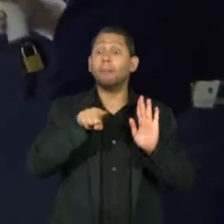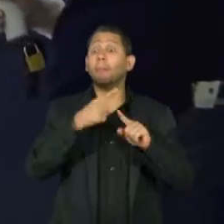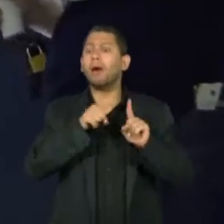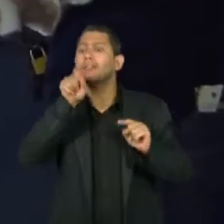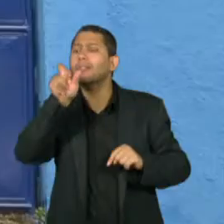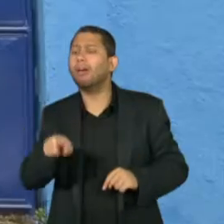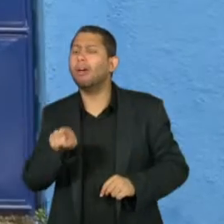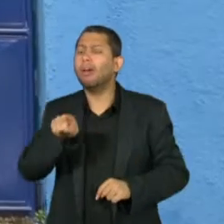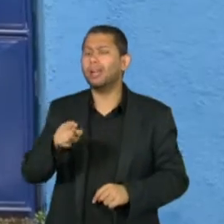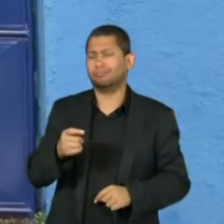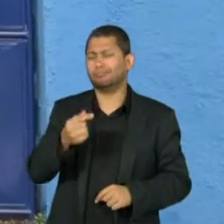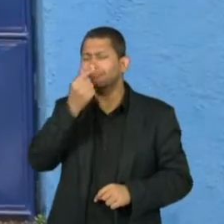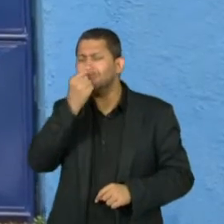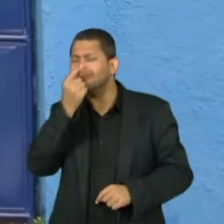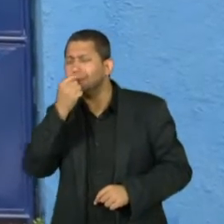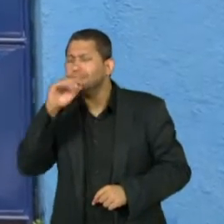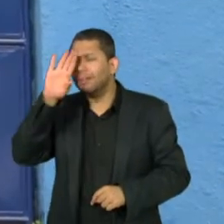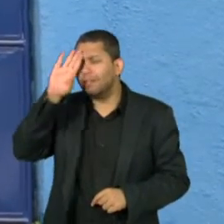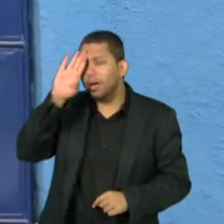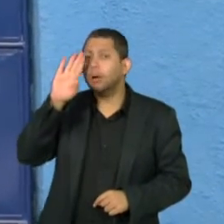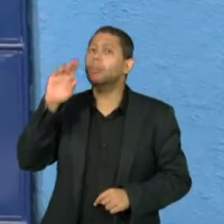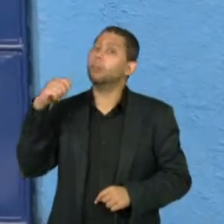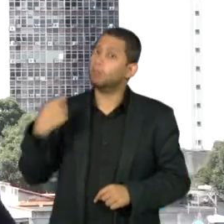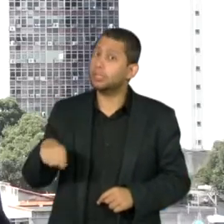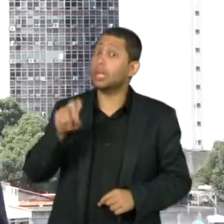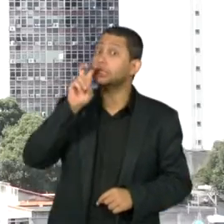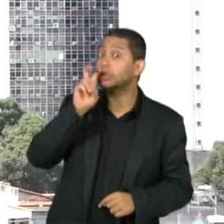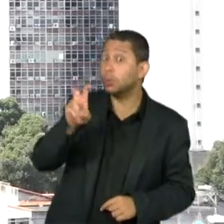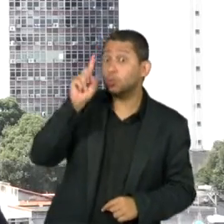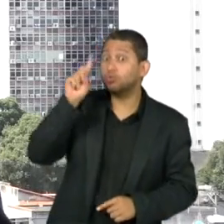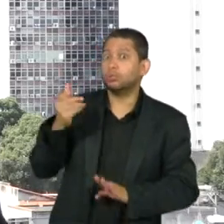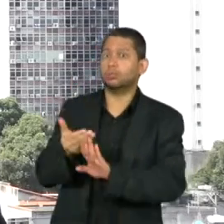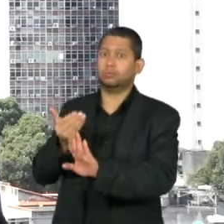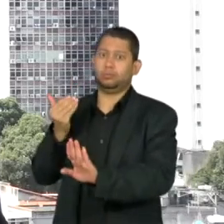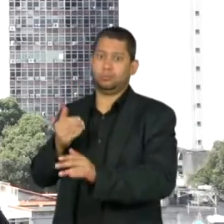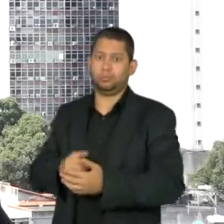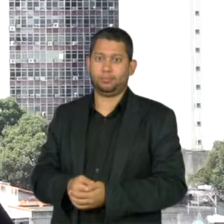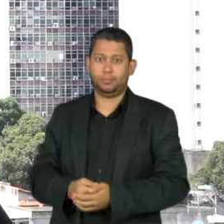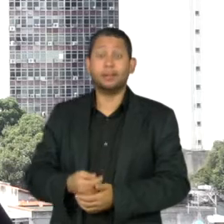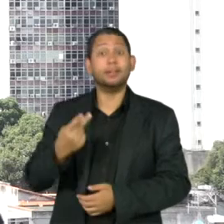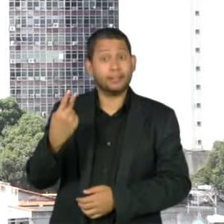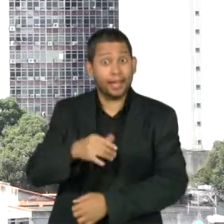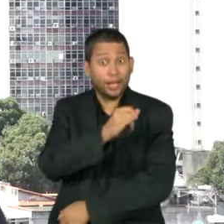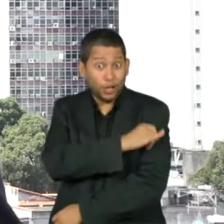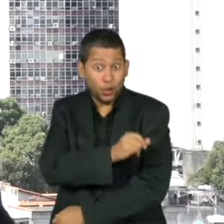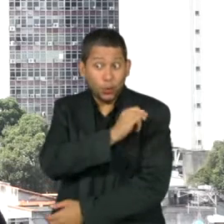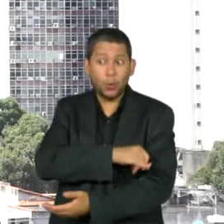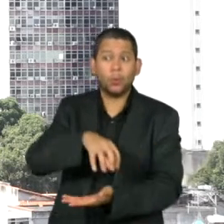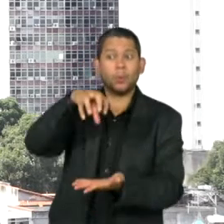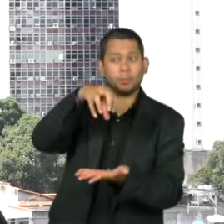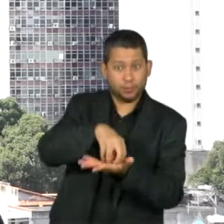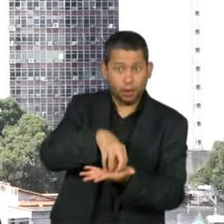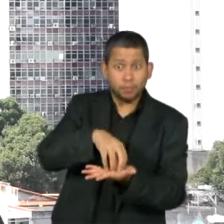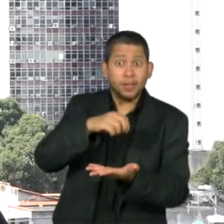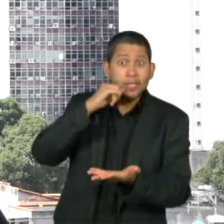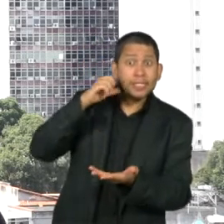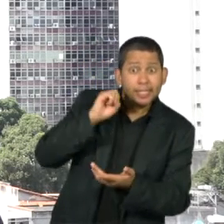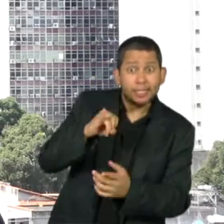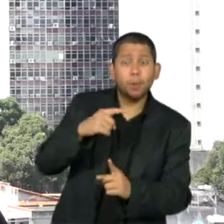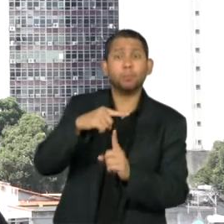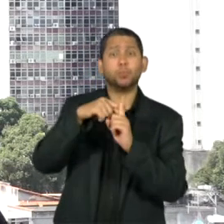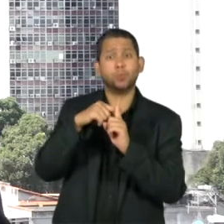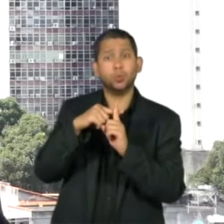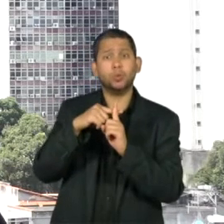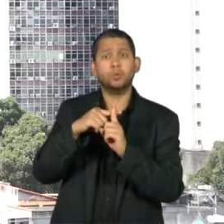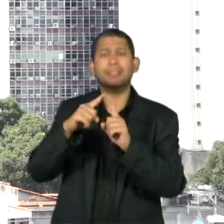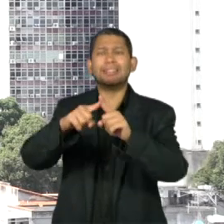apresentar sintomas, o isolamento será de 5 dias. Na capital, se o aluno testar positivo, não será necessário isolar